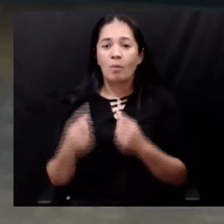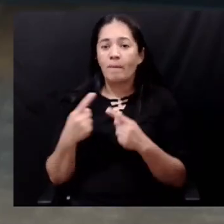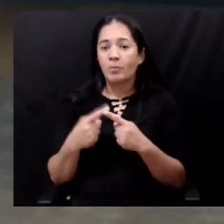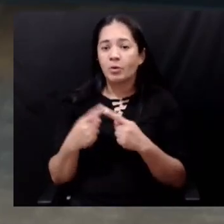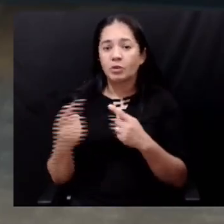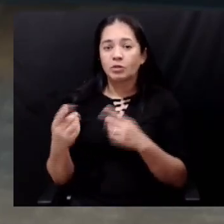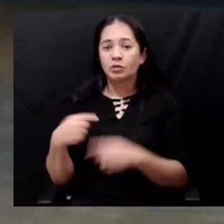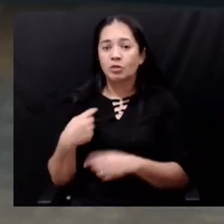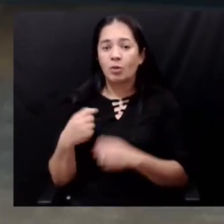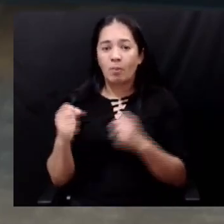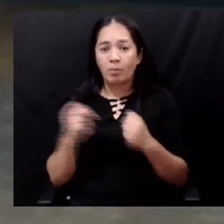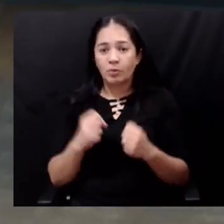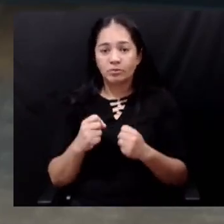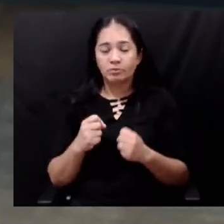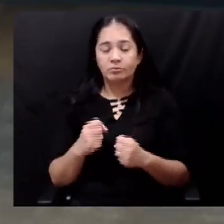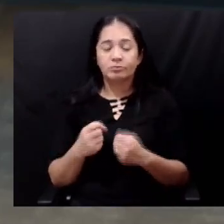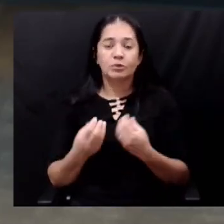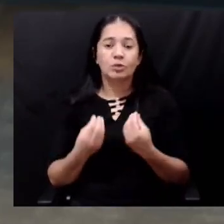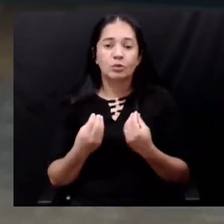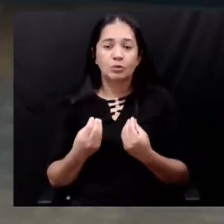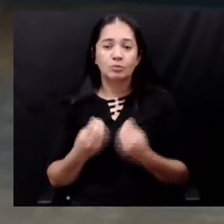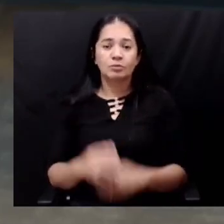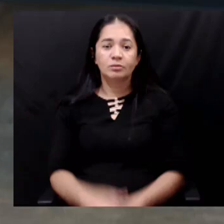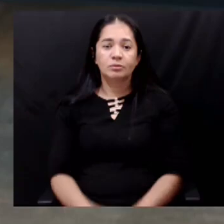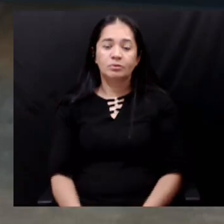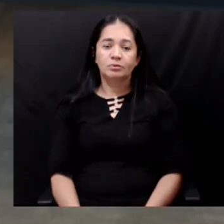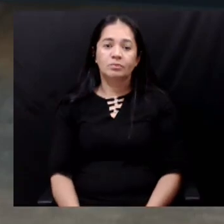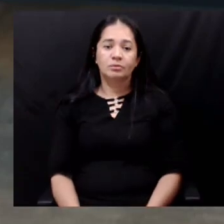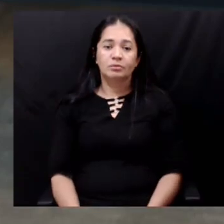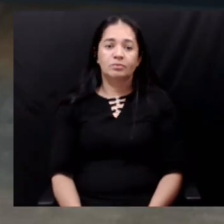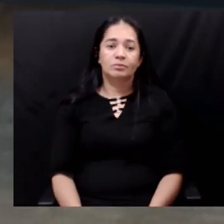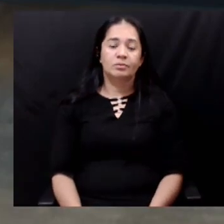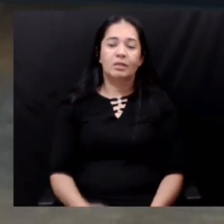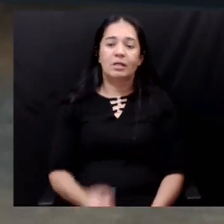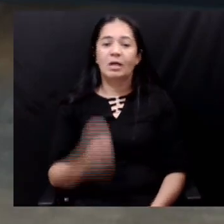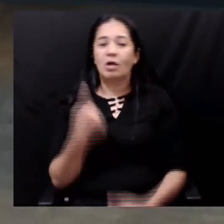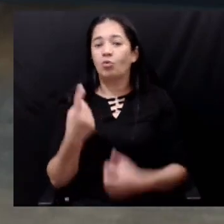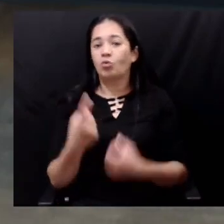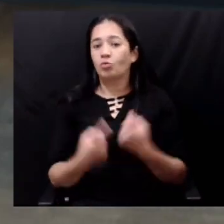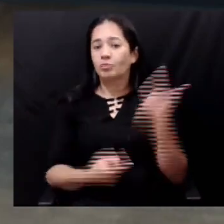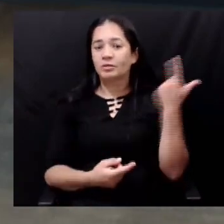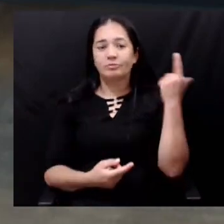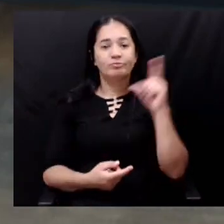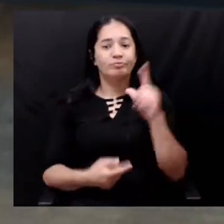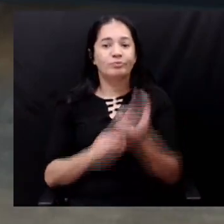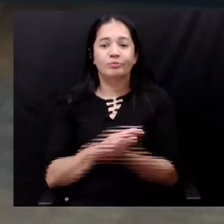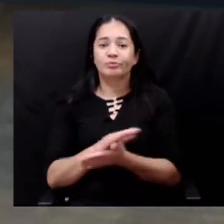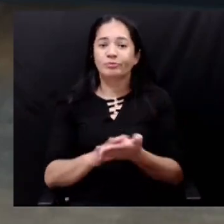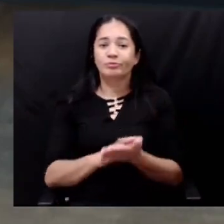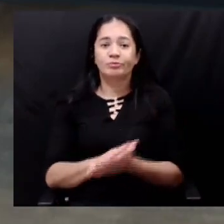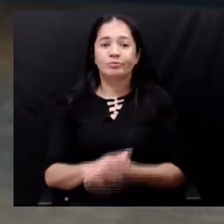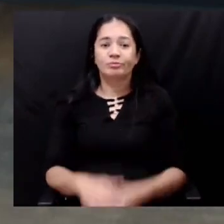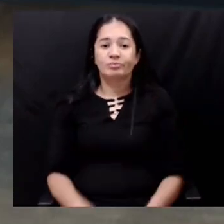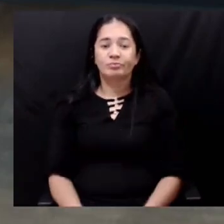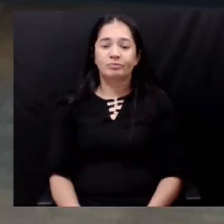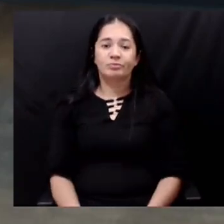pega muita gente, a gente não consegue isenção, depois tem que fazer umas coisas para conseguir que ele faça